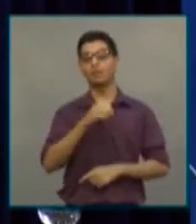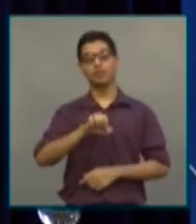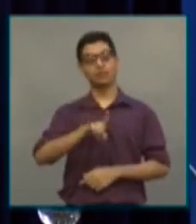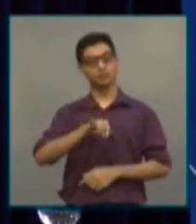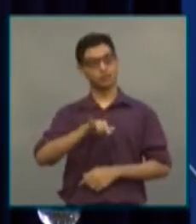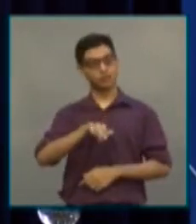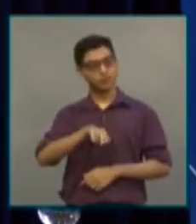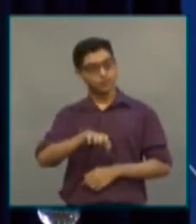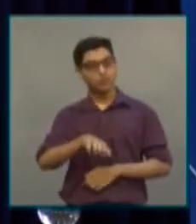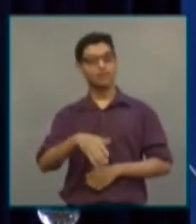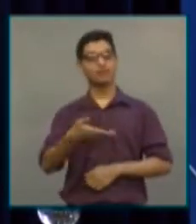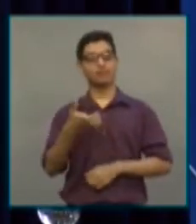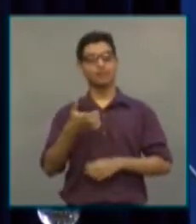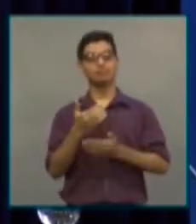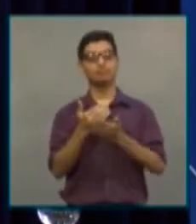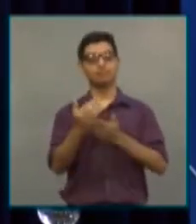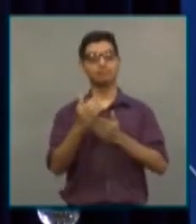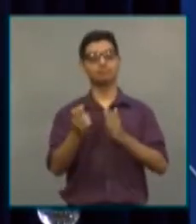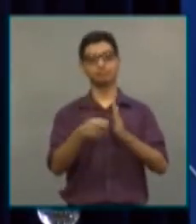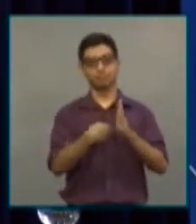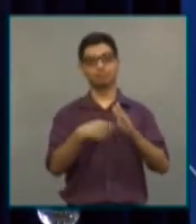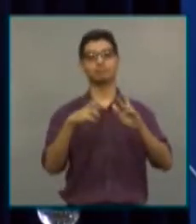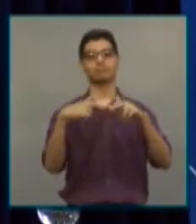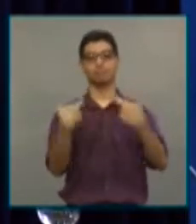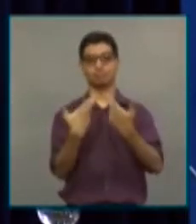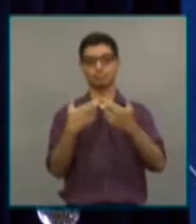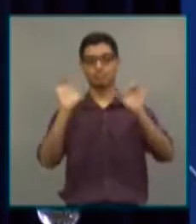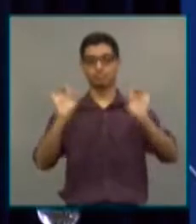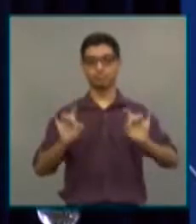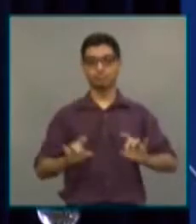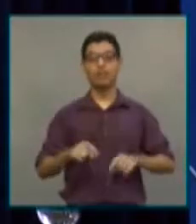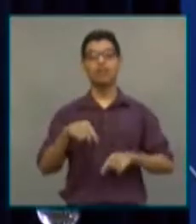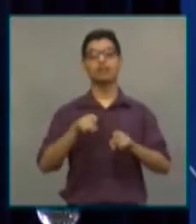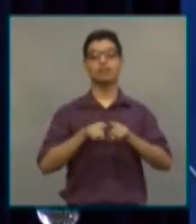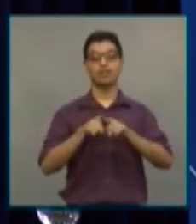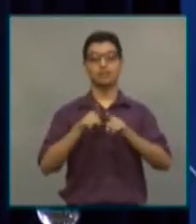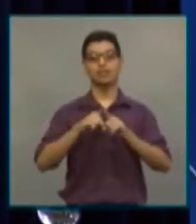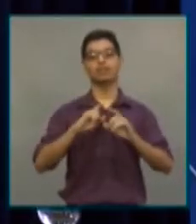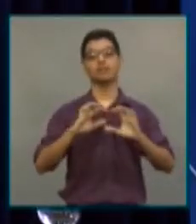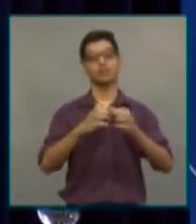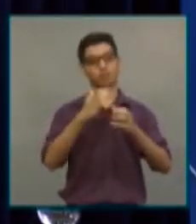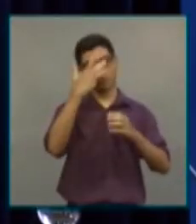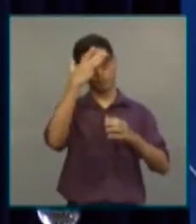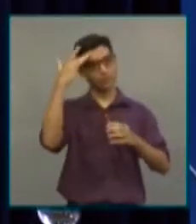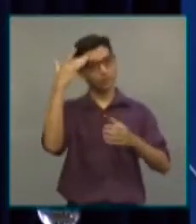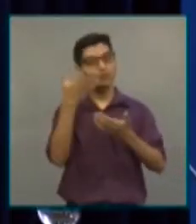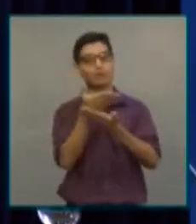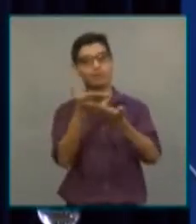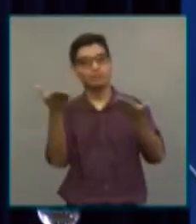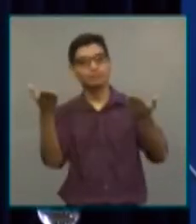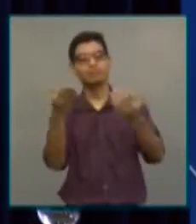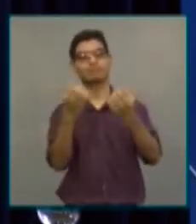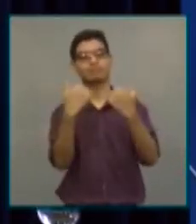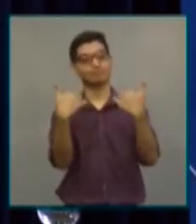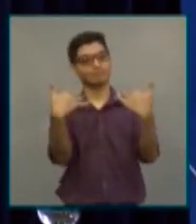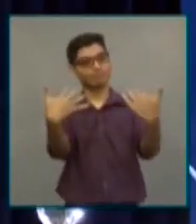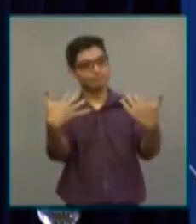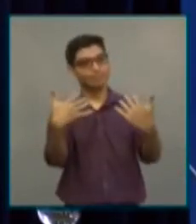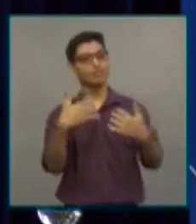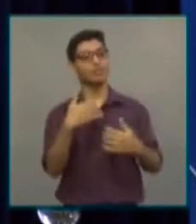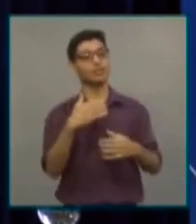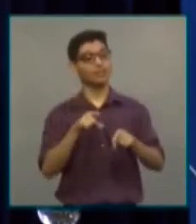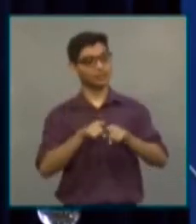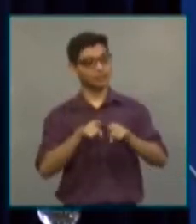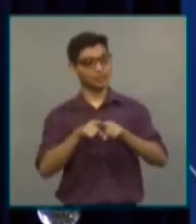requerimento, às candidatas e aos candidatos, e a todos vocês que estão aqui presentes. Eu tenho passado, as